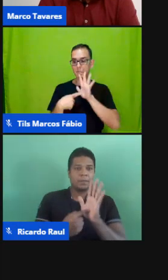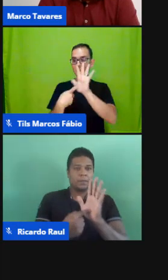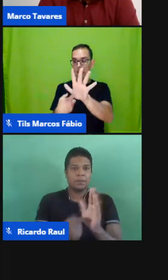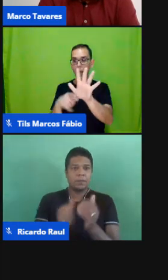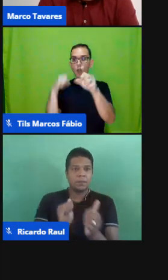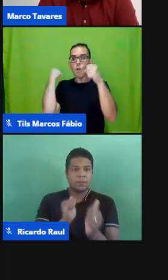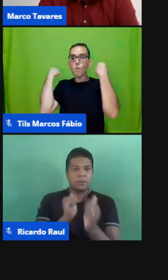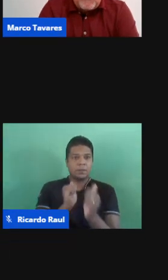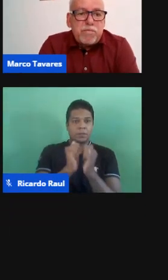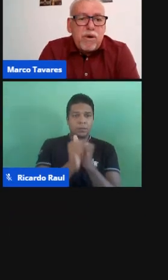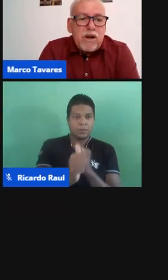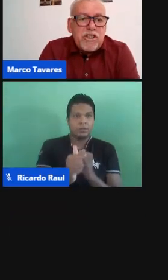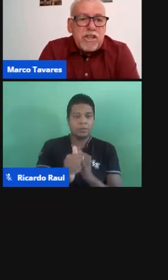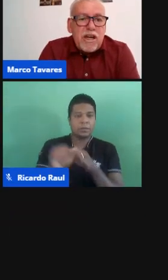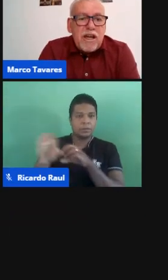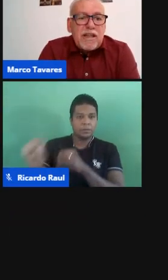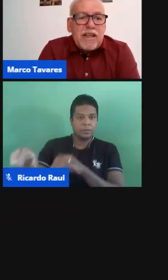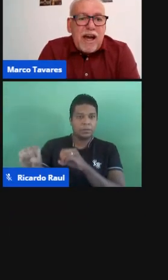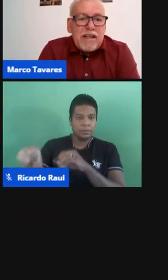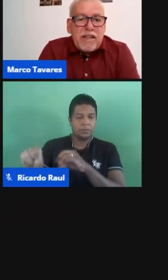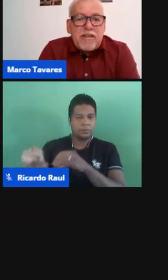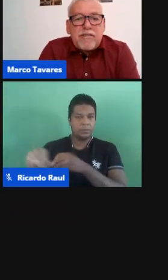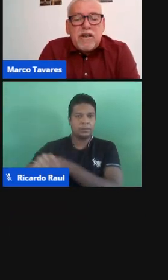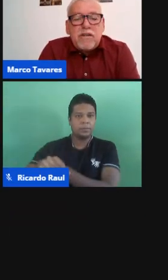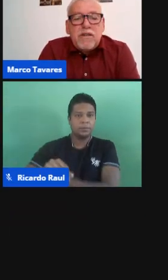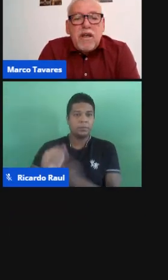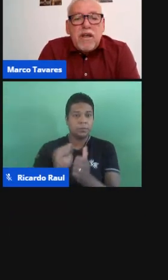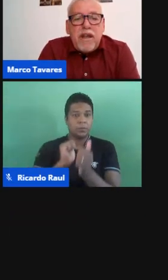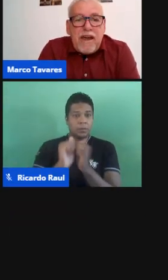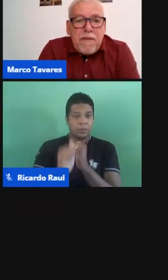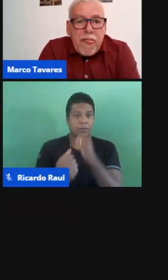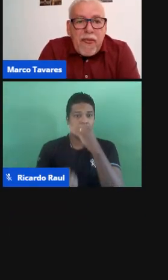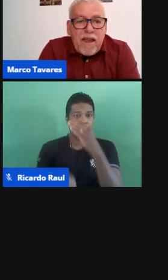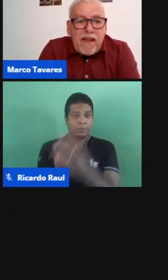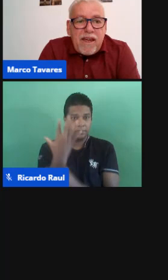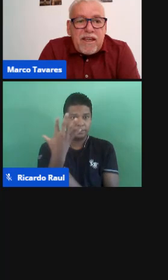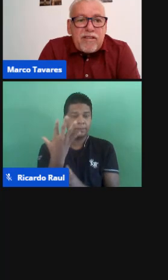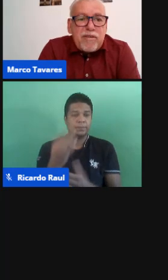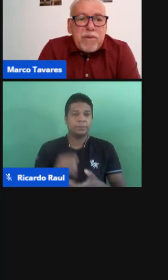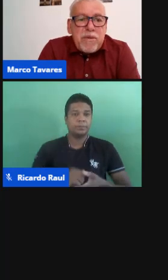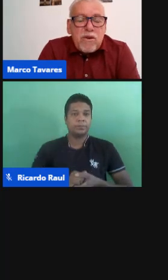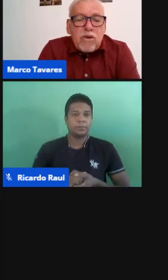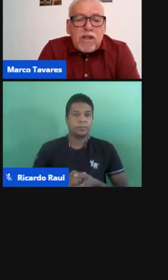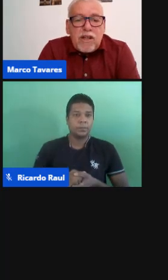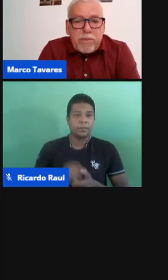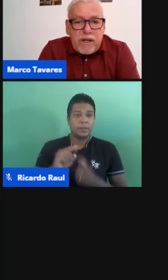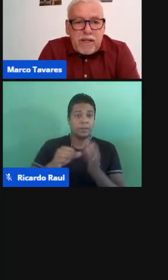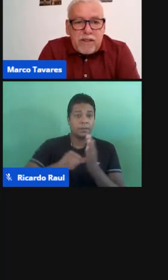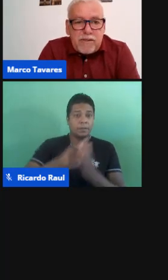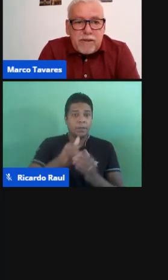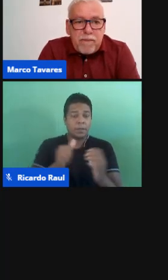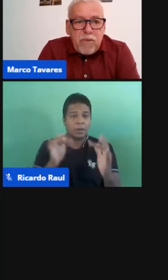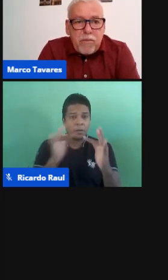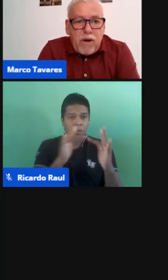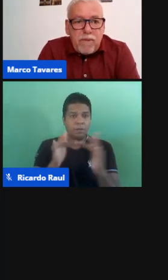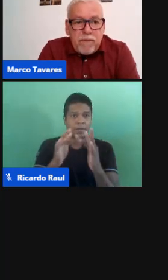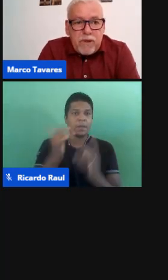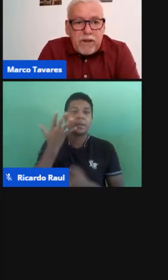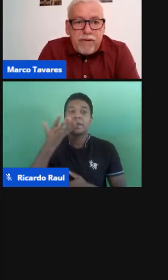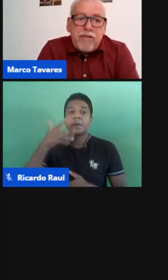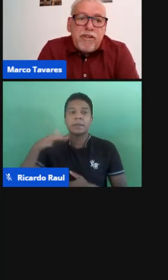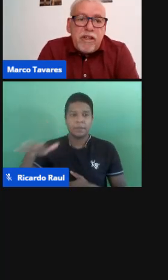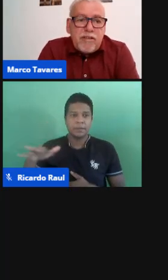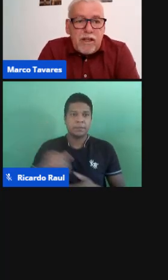esporte educacional, o esporte da criação, né? Esse primeiro contato para a criança.